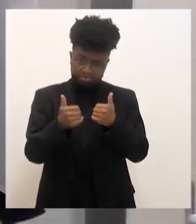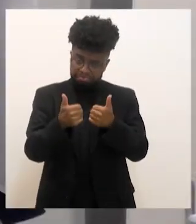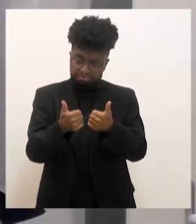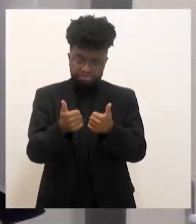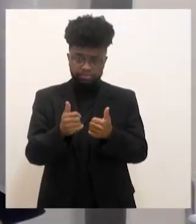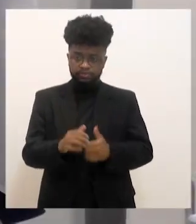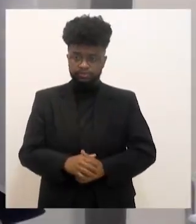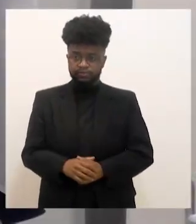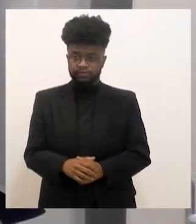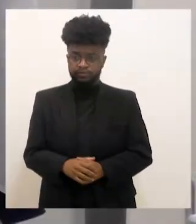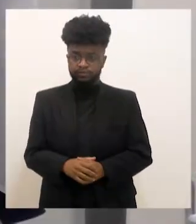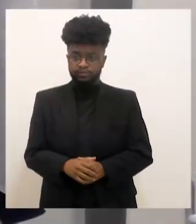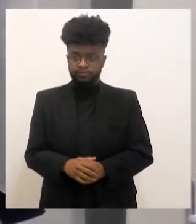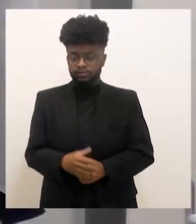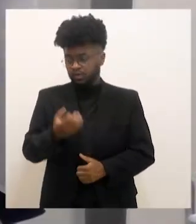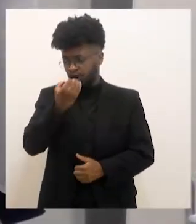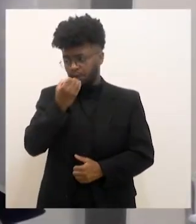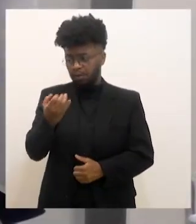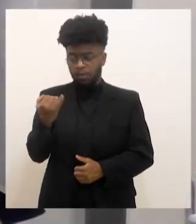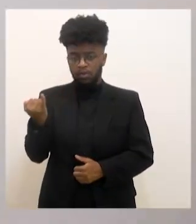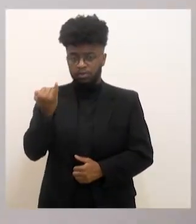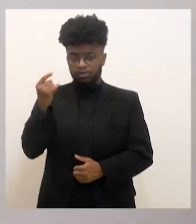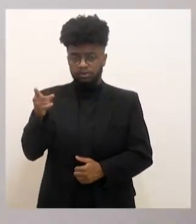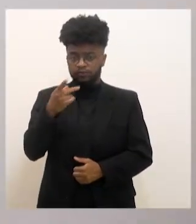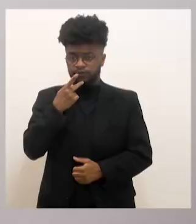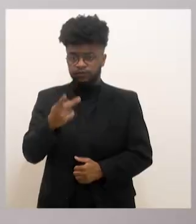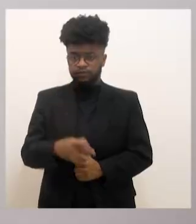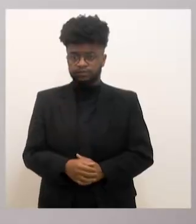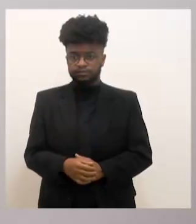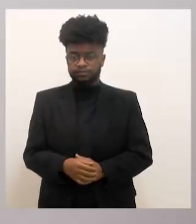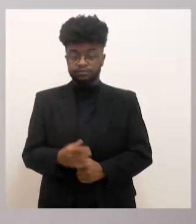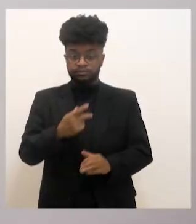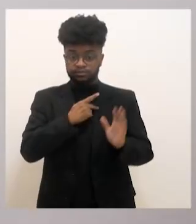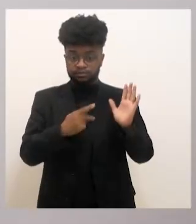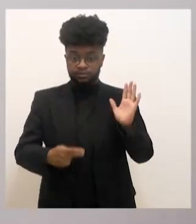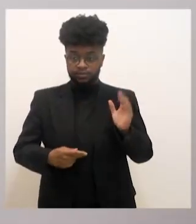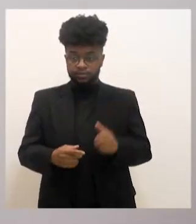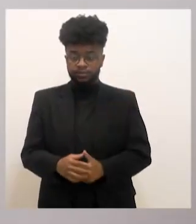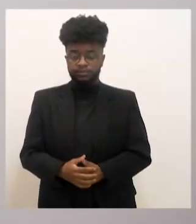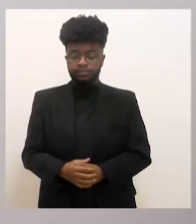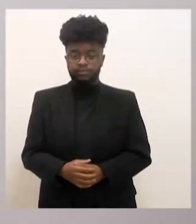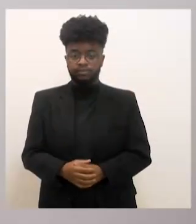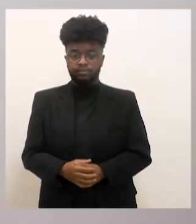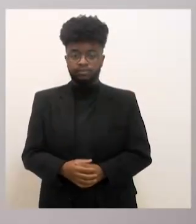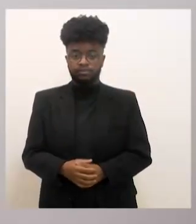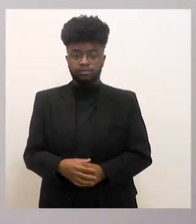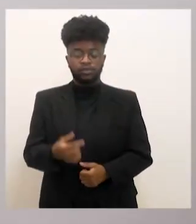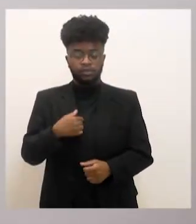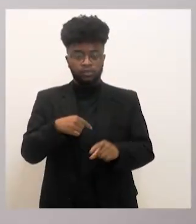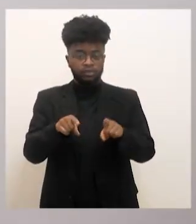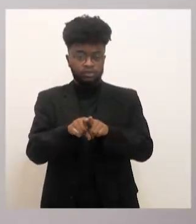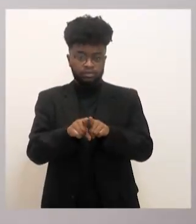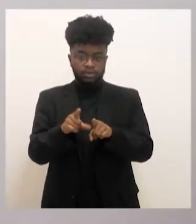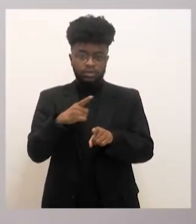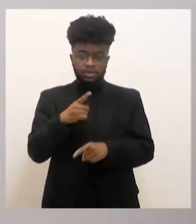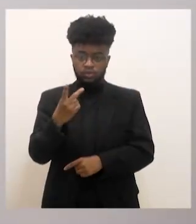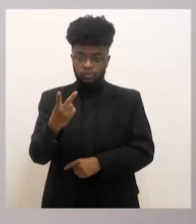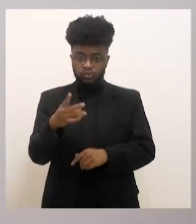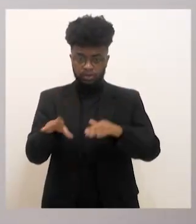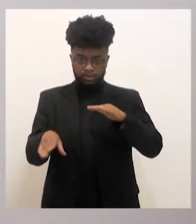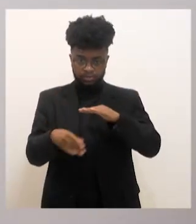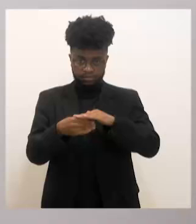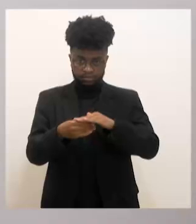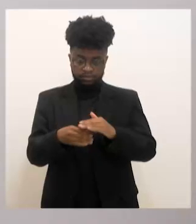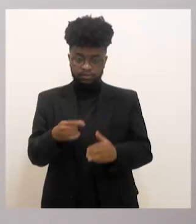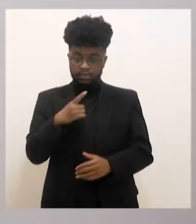Excelência, é boa observação. Deputado Luiz Paulo. Presidente, eu também tenho aqui 2 emendas. E